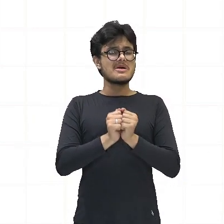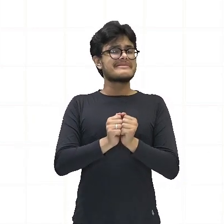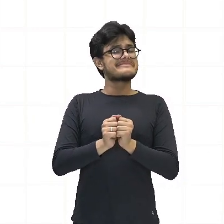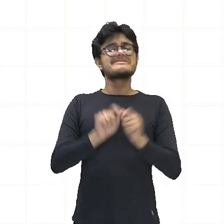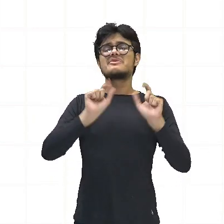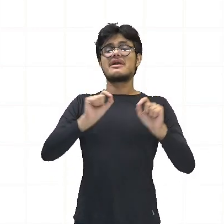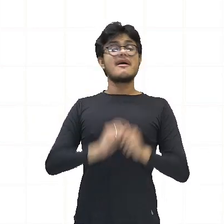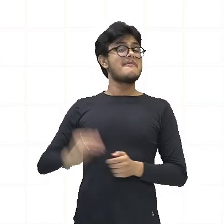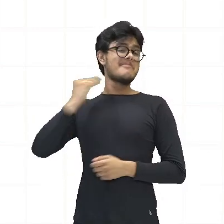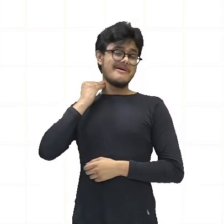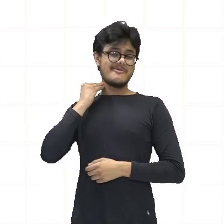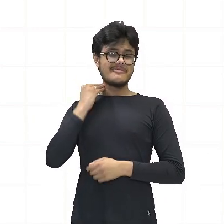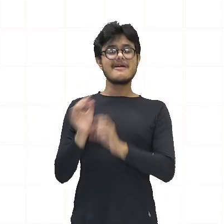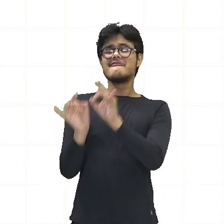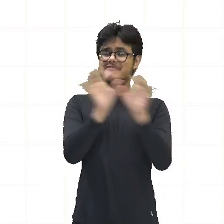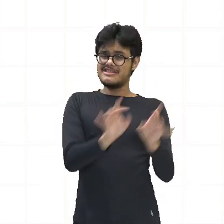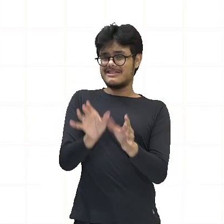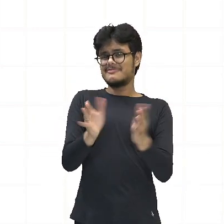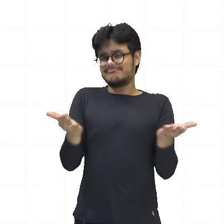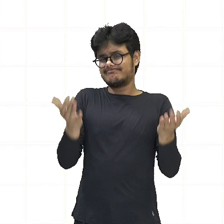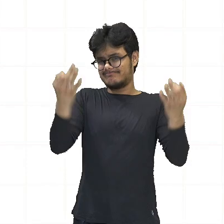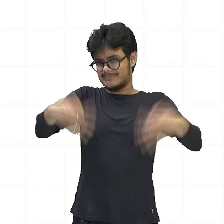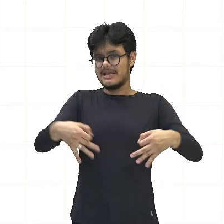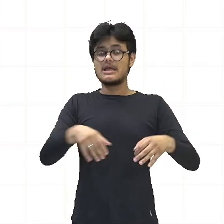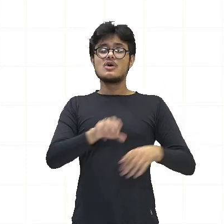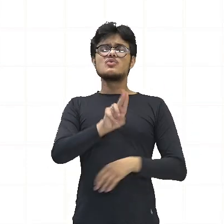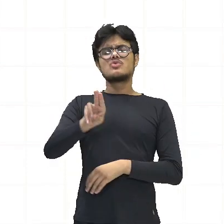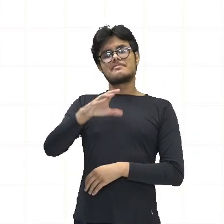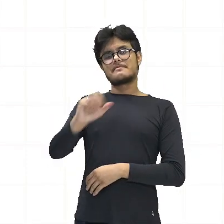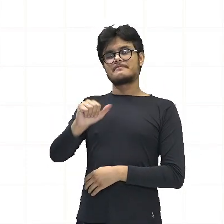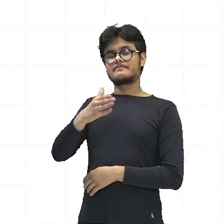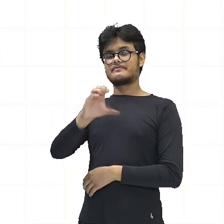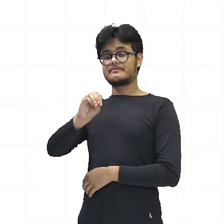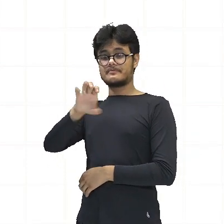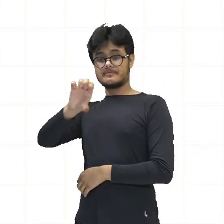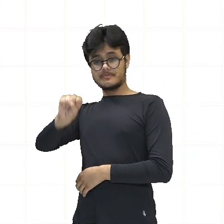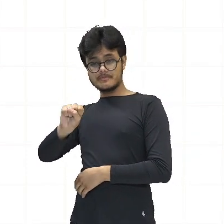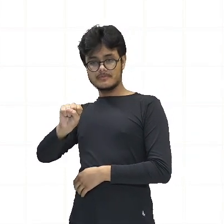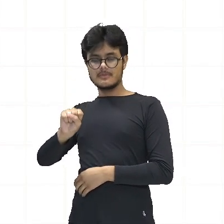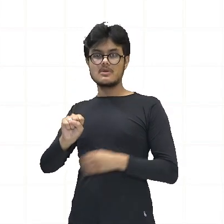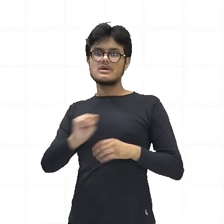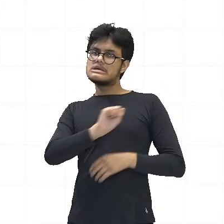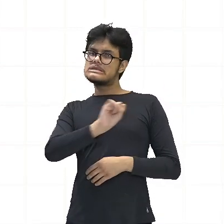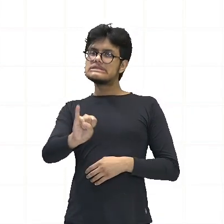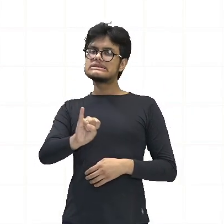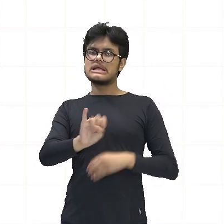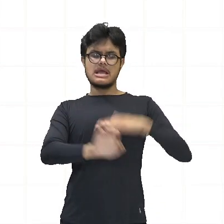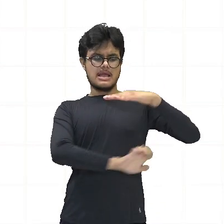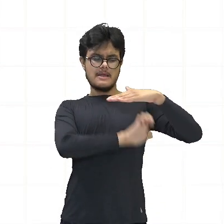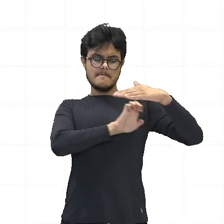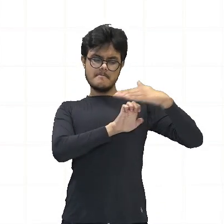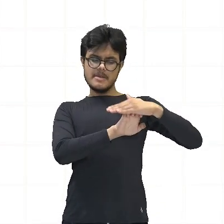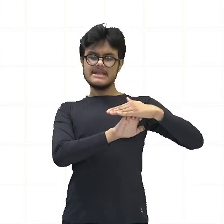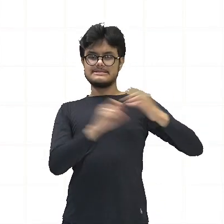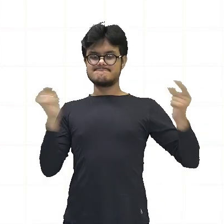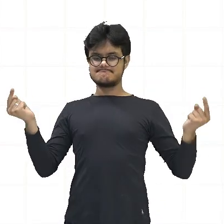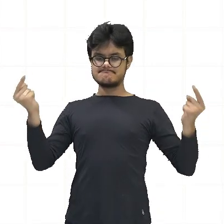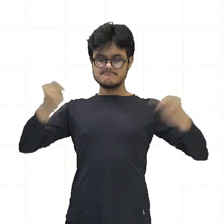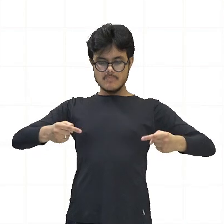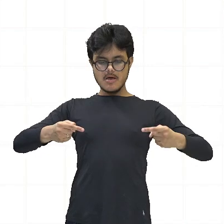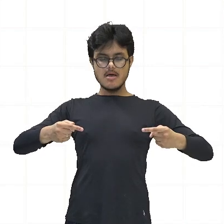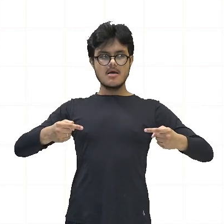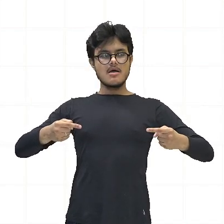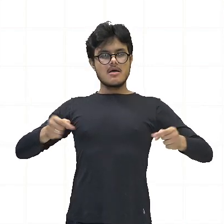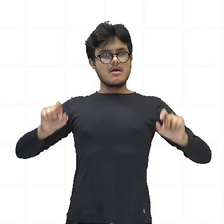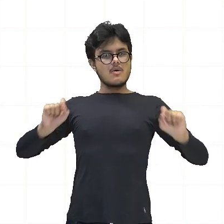suas empresas, que são as ações. Tá? Então, esse aumento acirrado da concorrência,